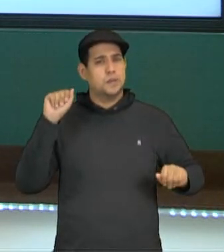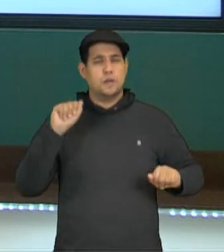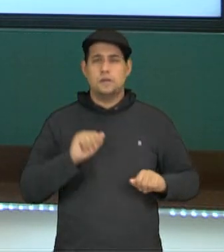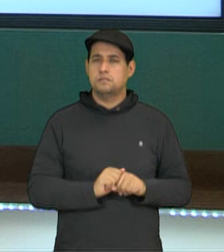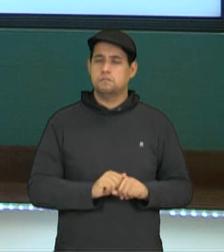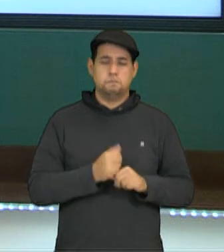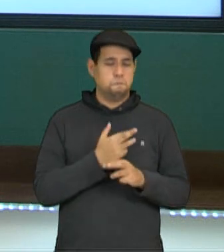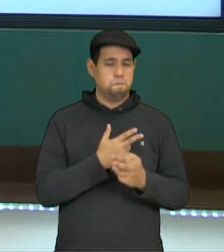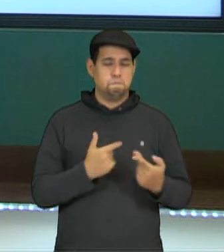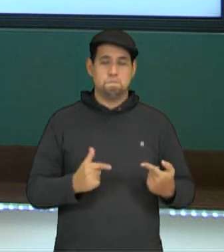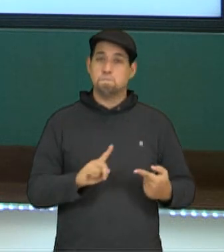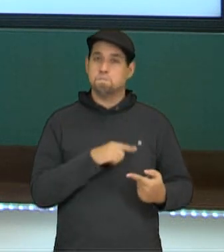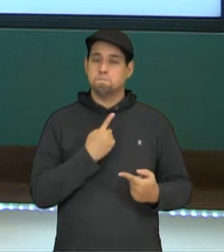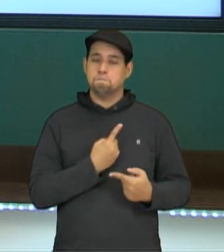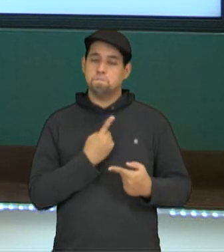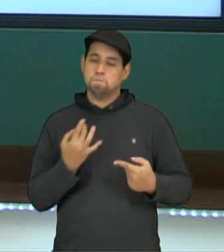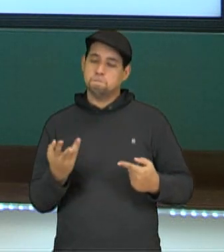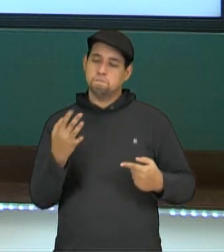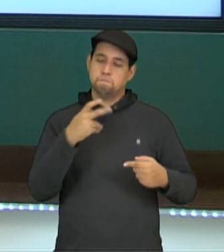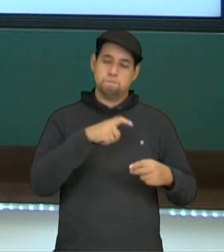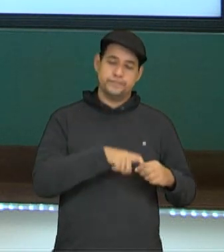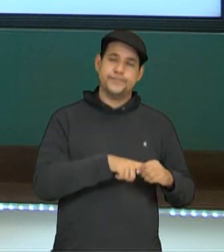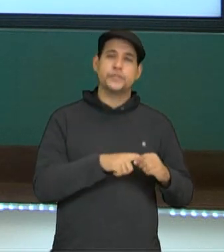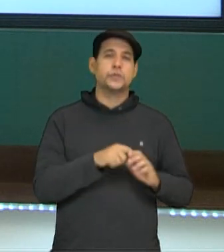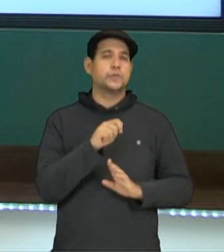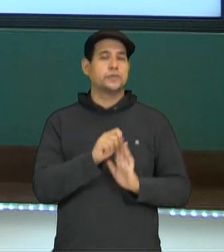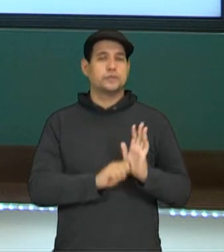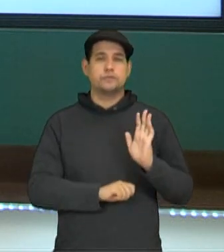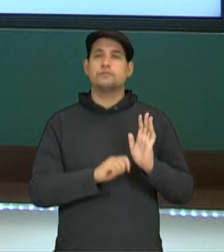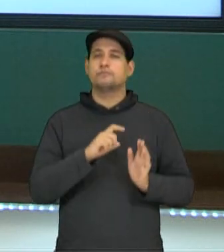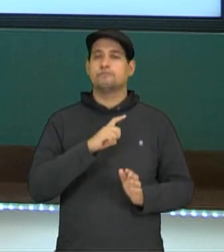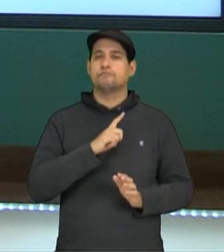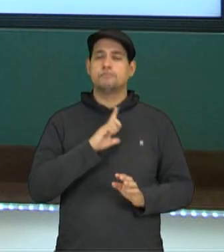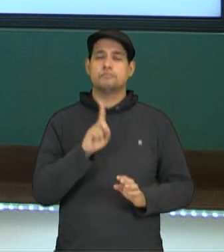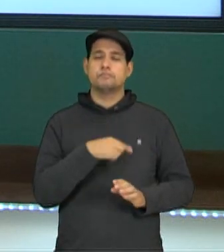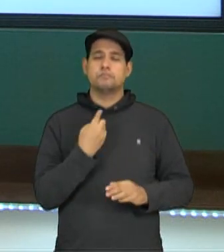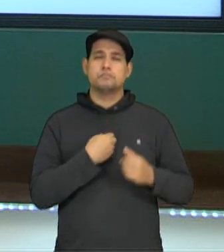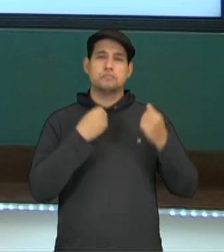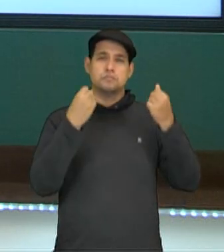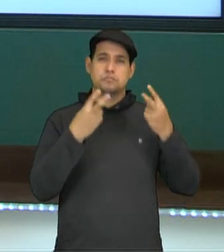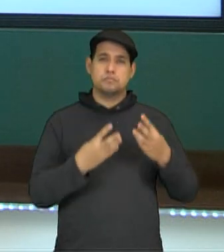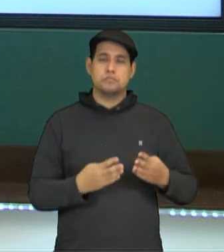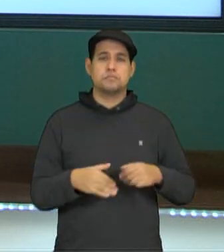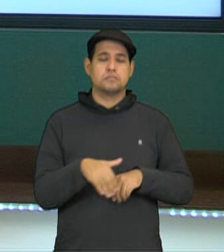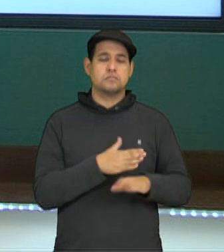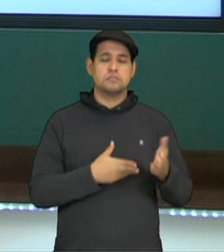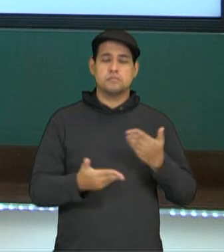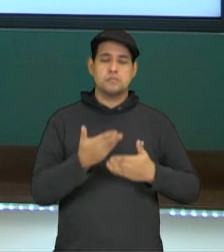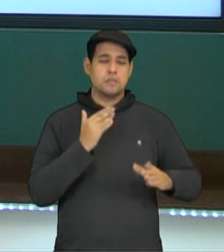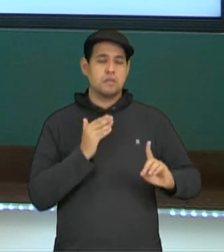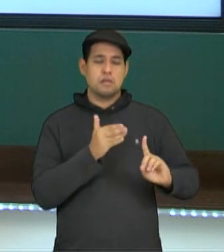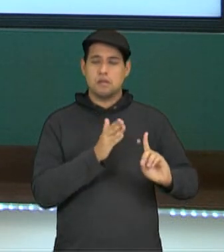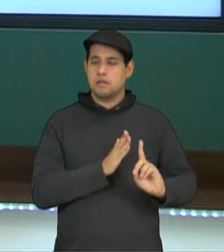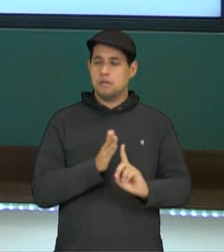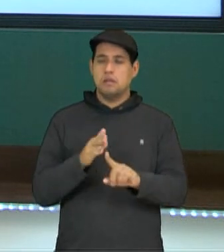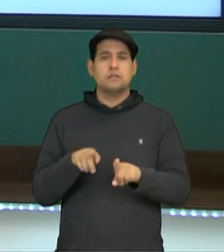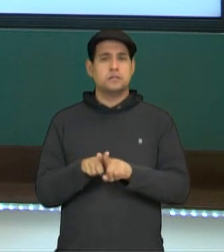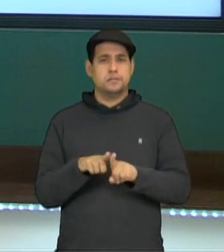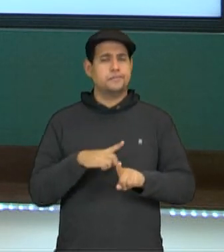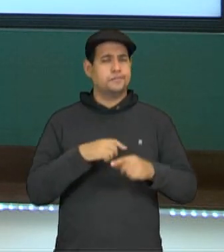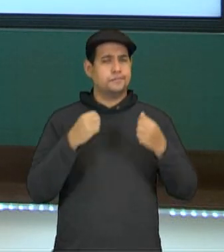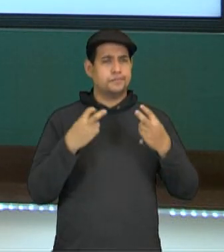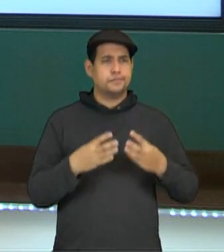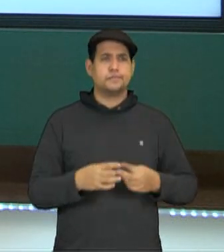seja, a gente está retomando um pouco dos tipos de texto que a gente tem e vamos falar sobre o discurso direto e indireto também. É algo aqui que